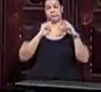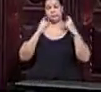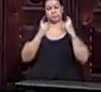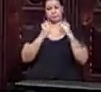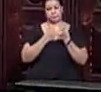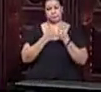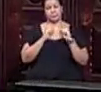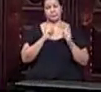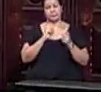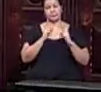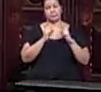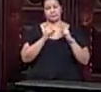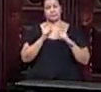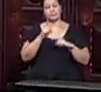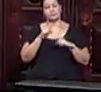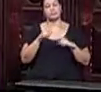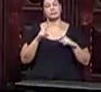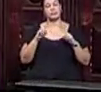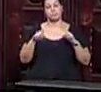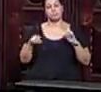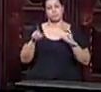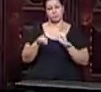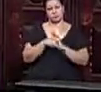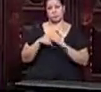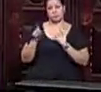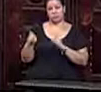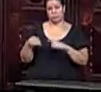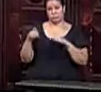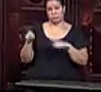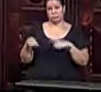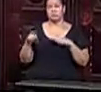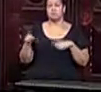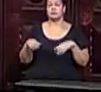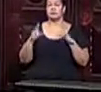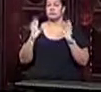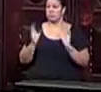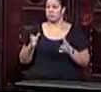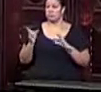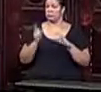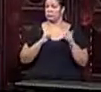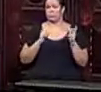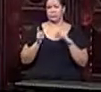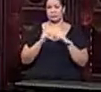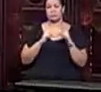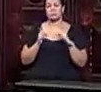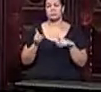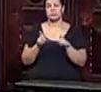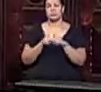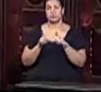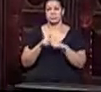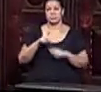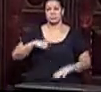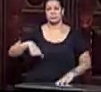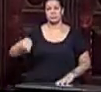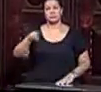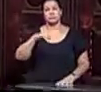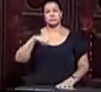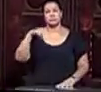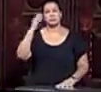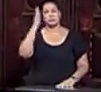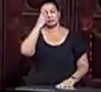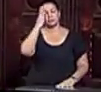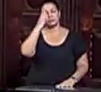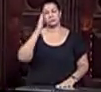projeto que realmente é uma matéria que precisa estar o mais claramente possível e disciplinada a gente saber de cécile ano